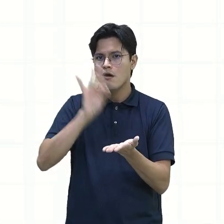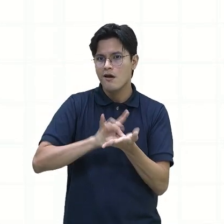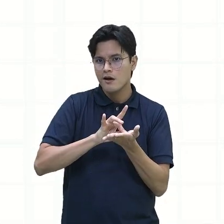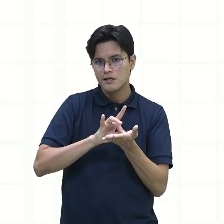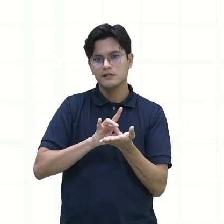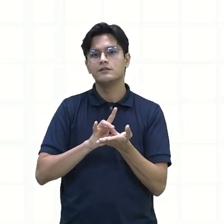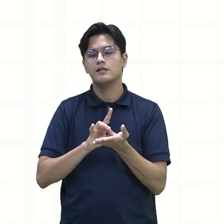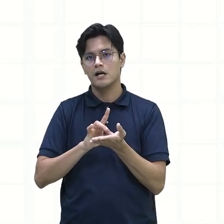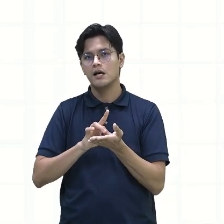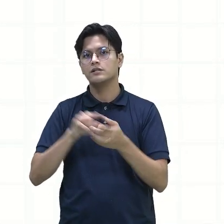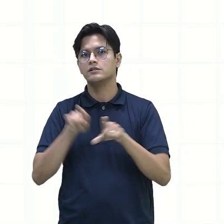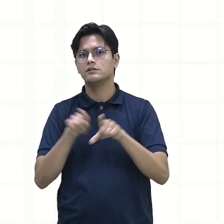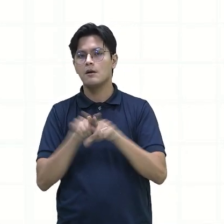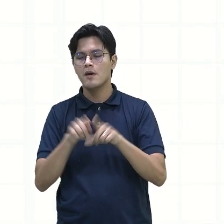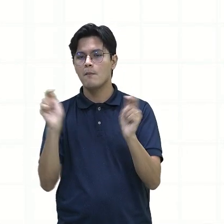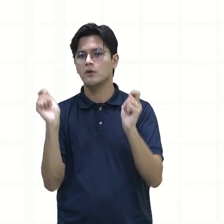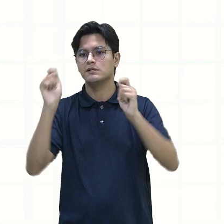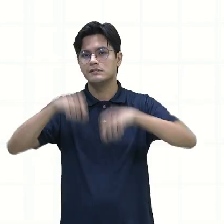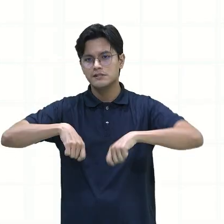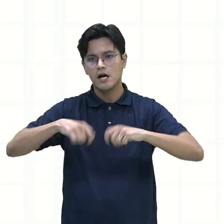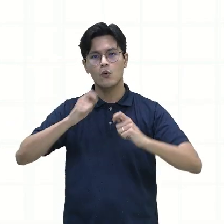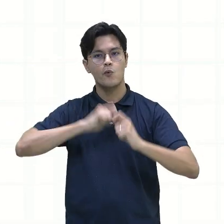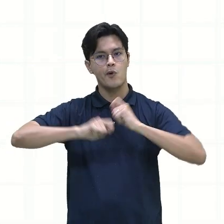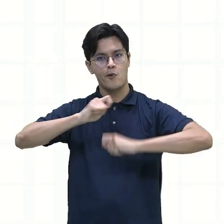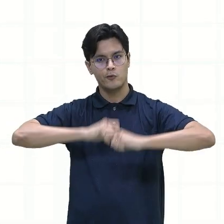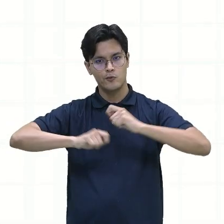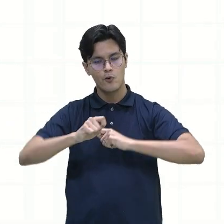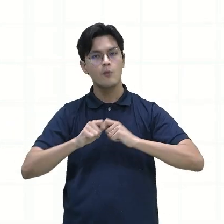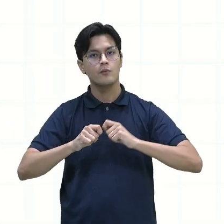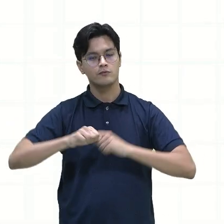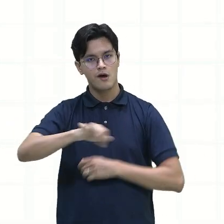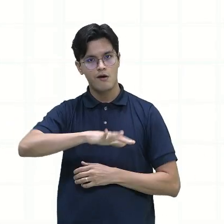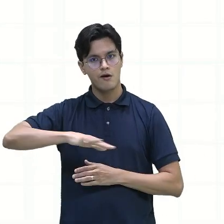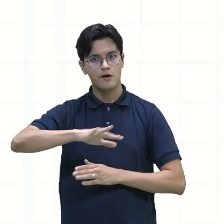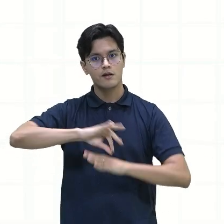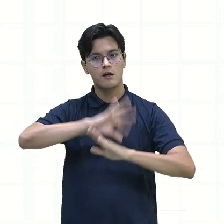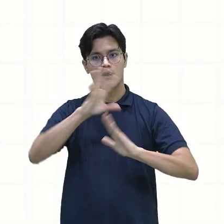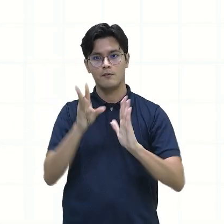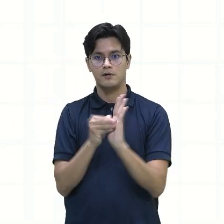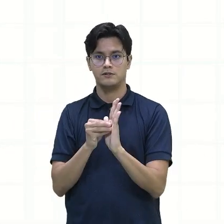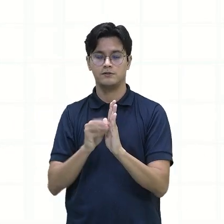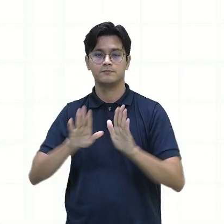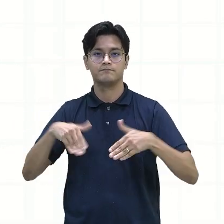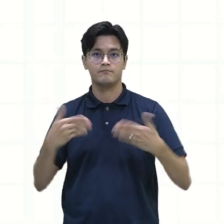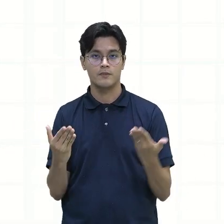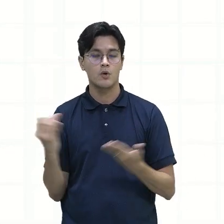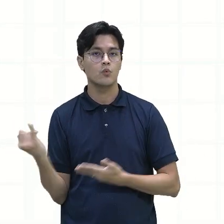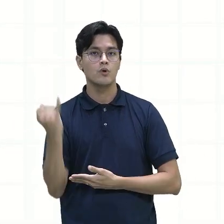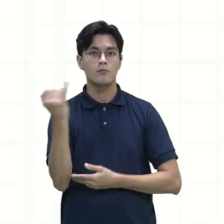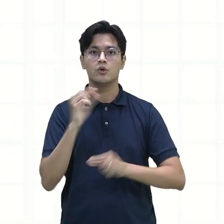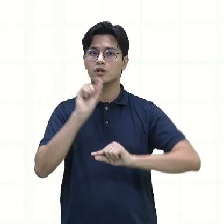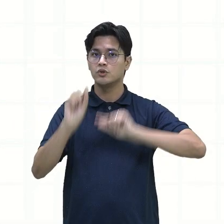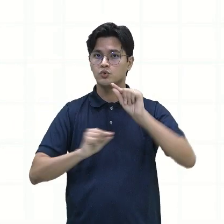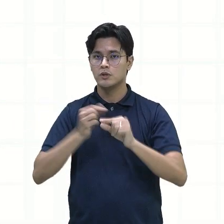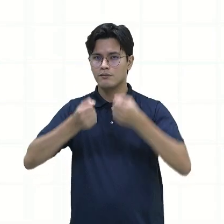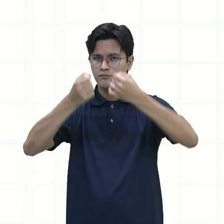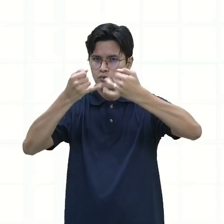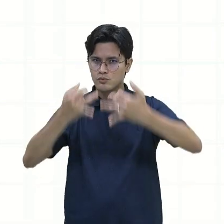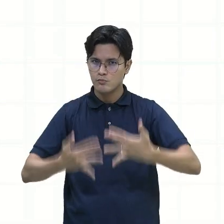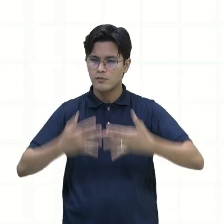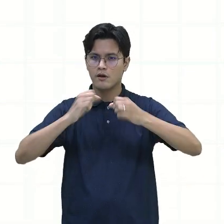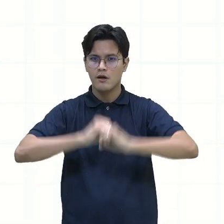Então, é importante nós deixarmos assim claro, né, eu comentar para vocês que